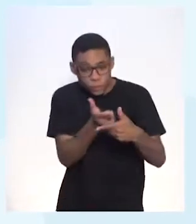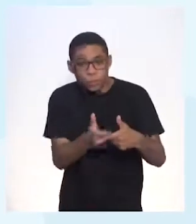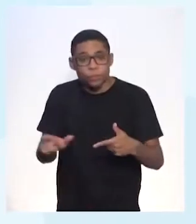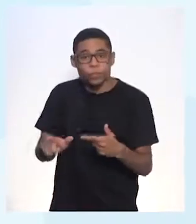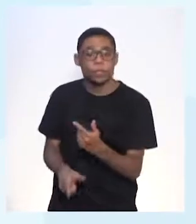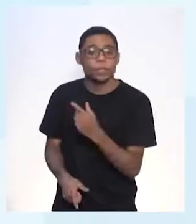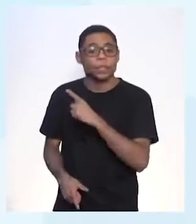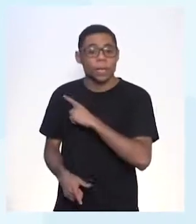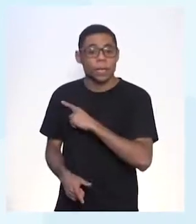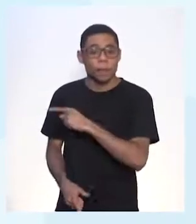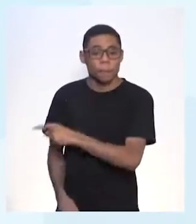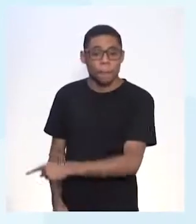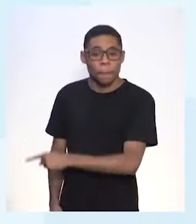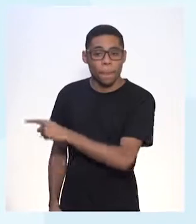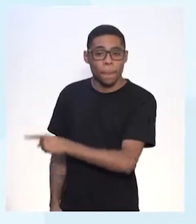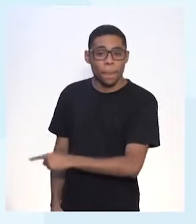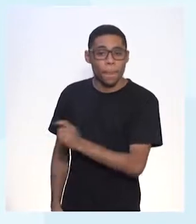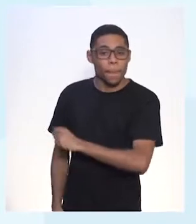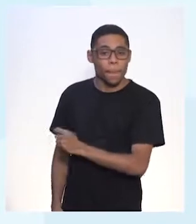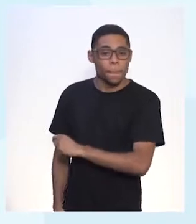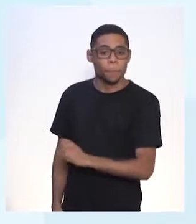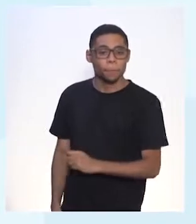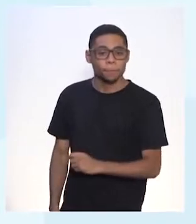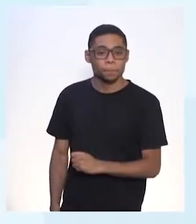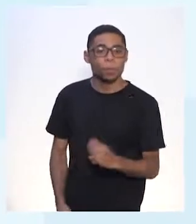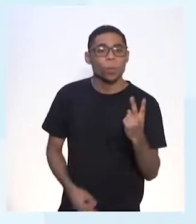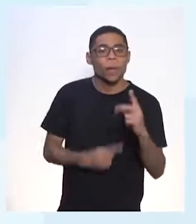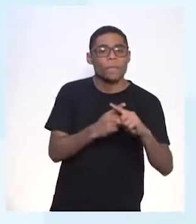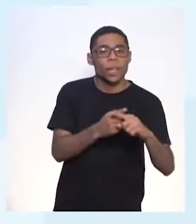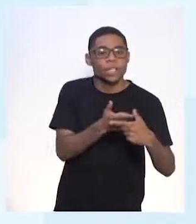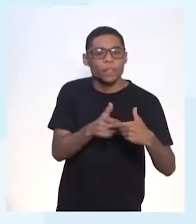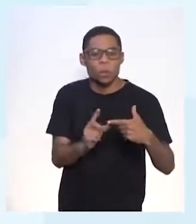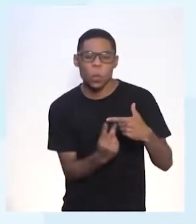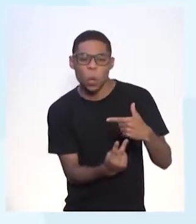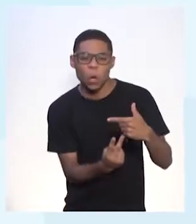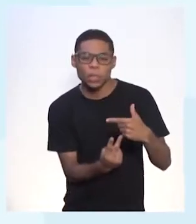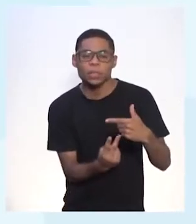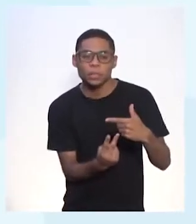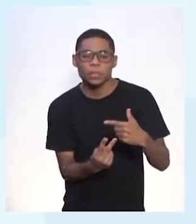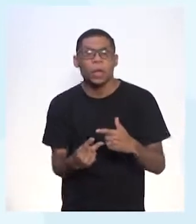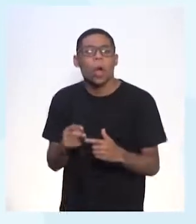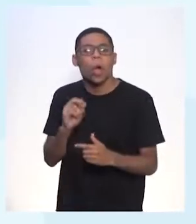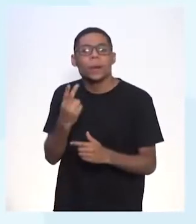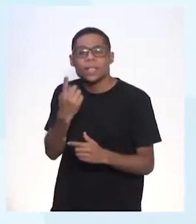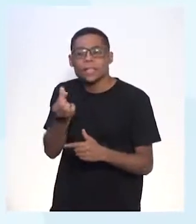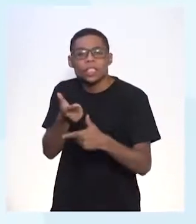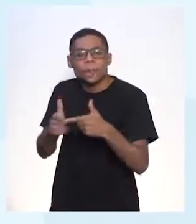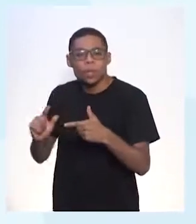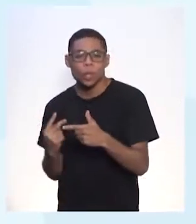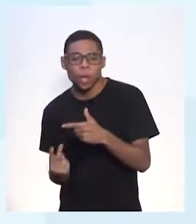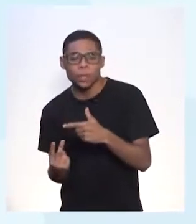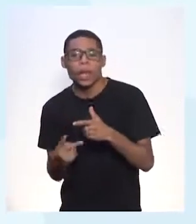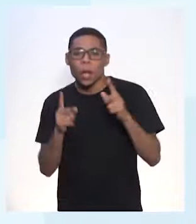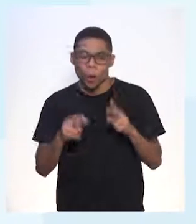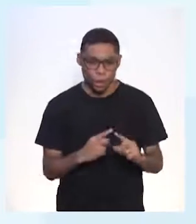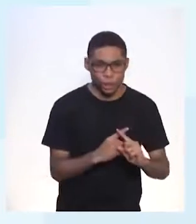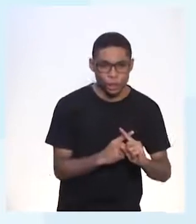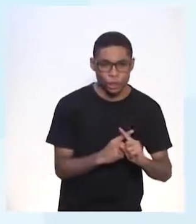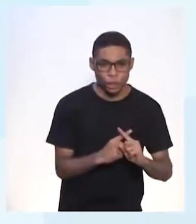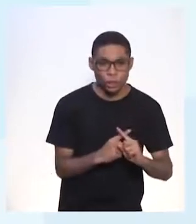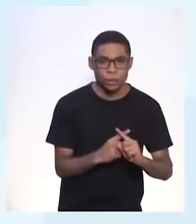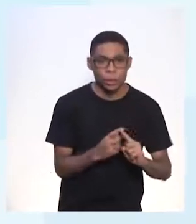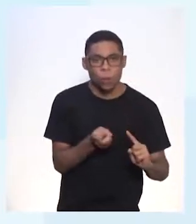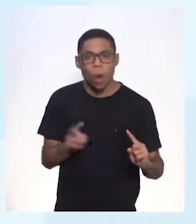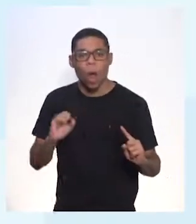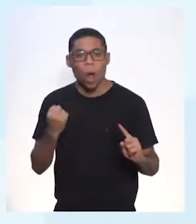lados por 2. E aí, eu encontro 8. Perfeito. Beleza? Então, o x aí, eu sei que o primeiro caso é 8.